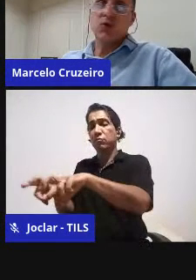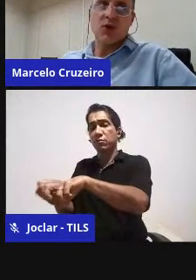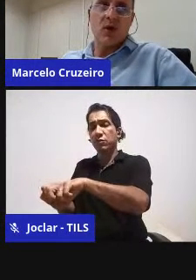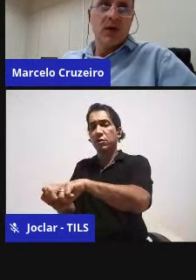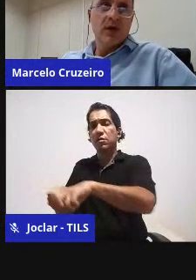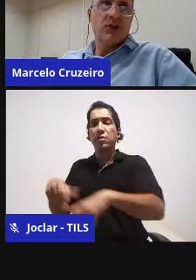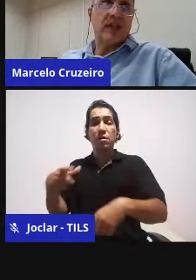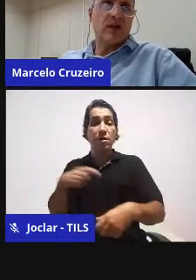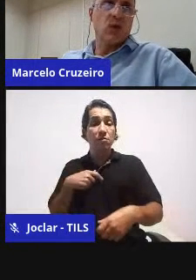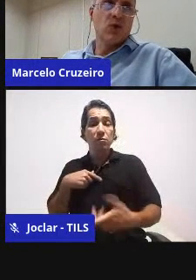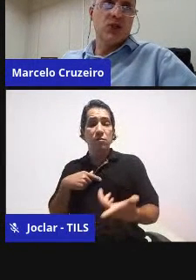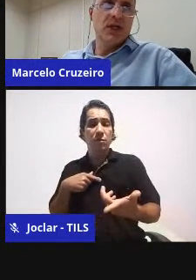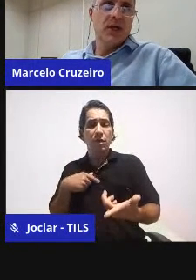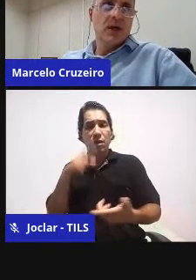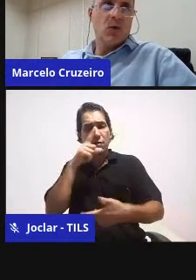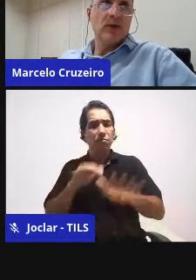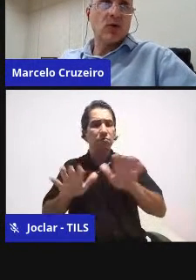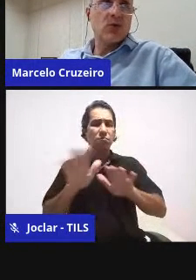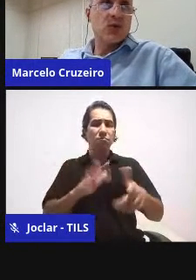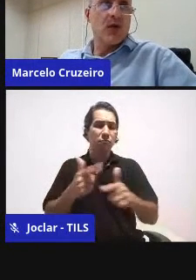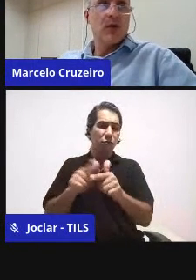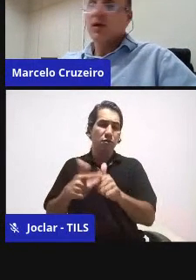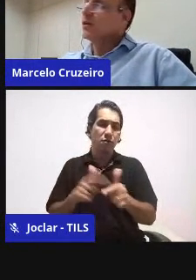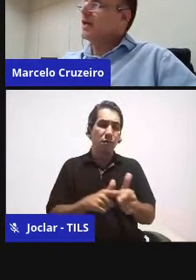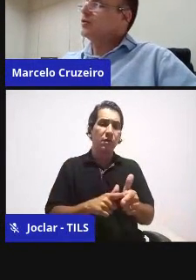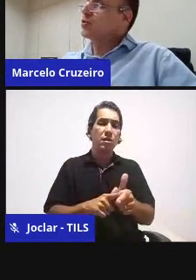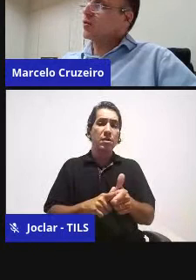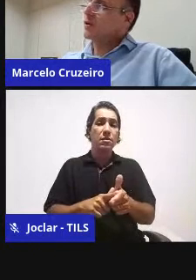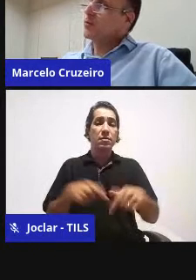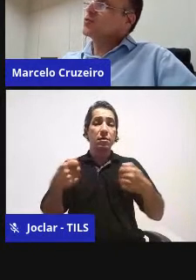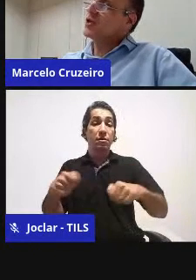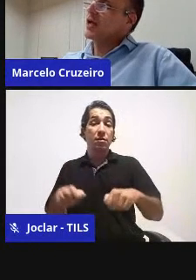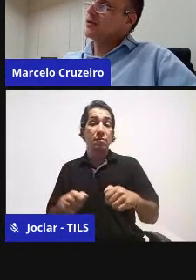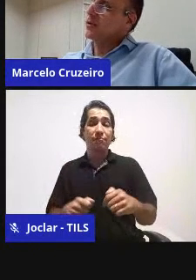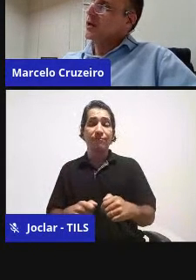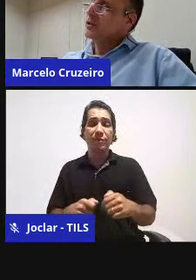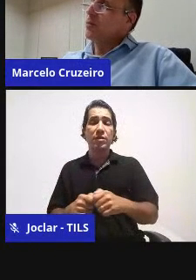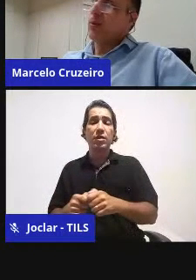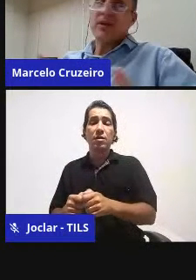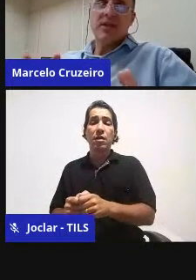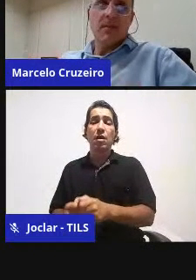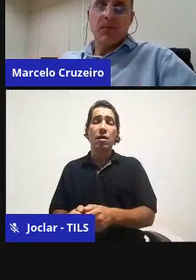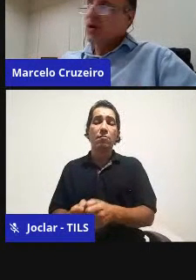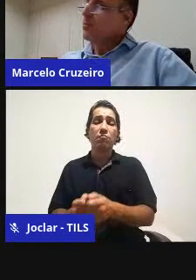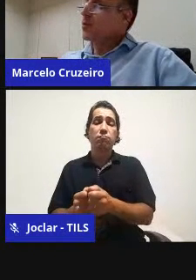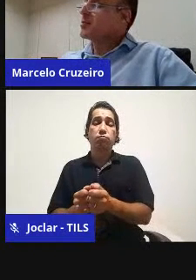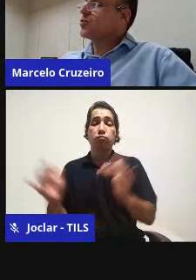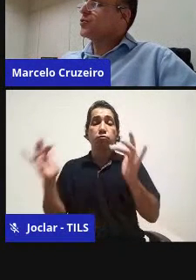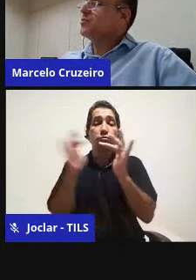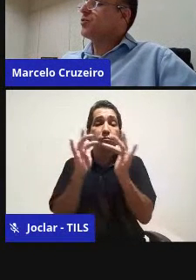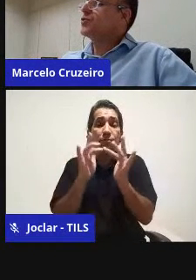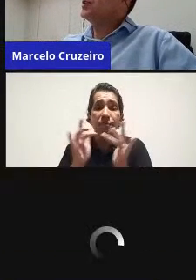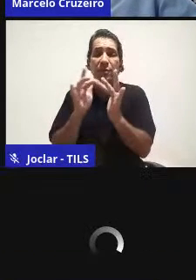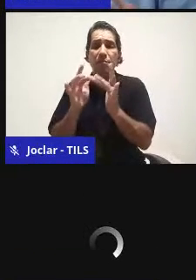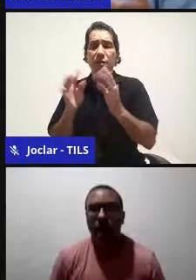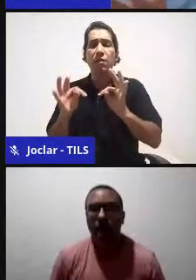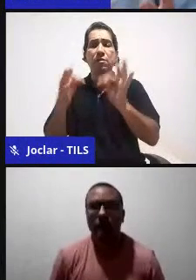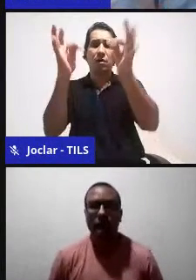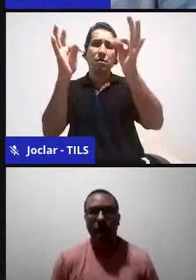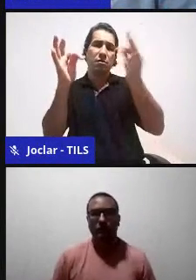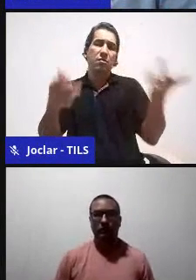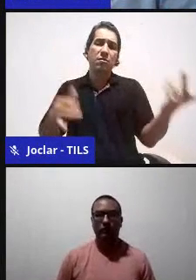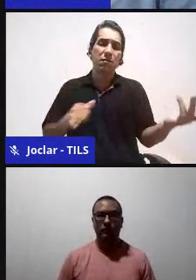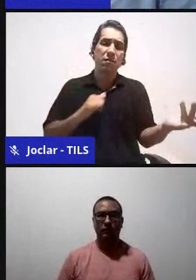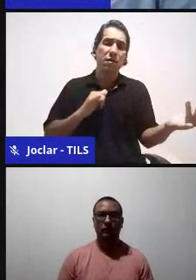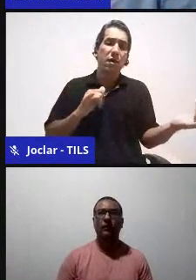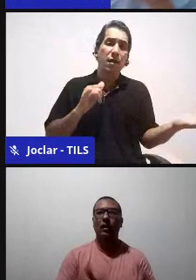associados com a introdução de tecnologia, com a introdução da indústria 4.0. Então, por exemplo, problemas com sentimento